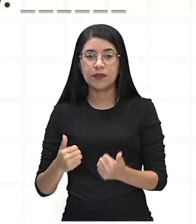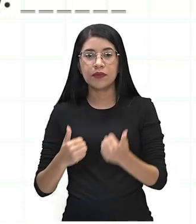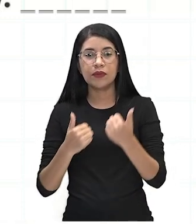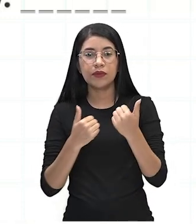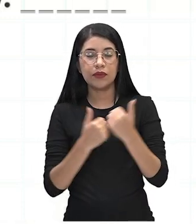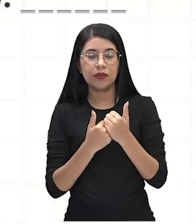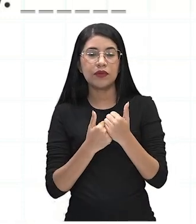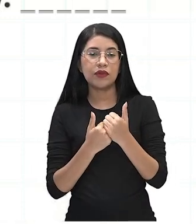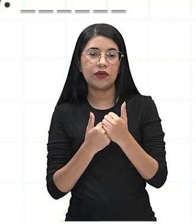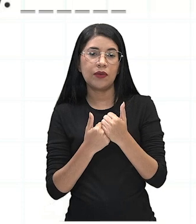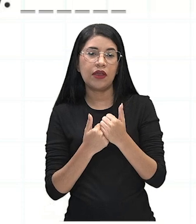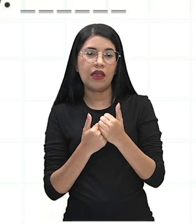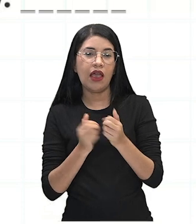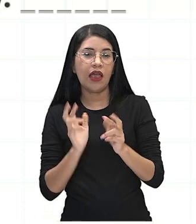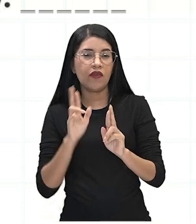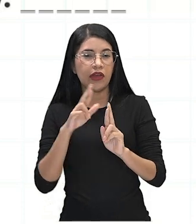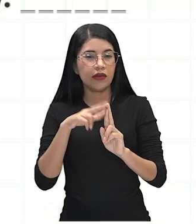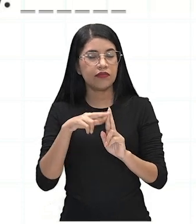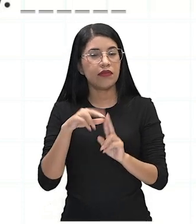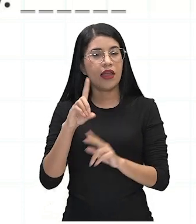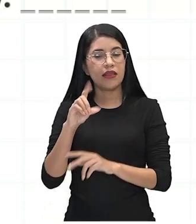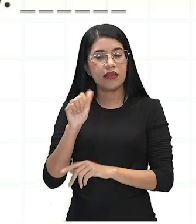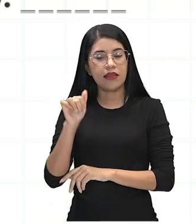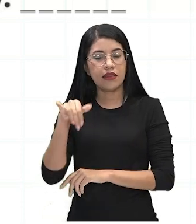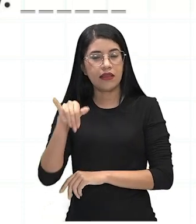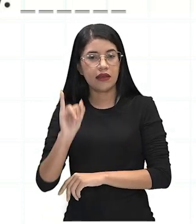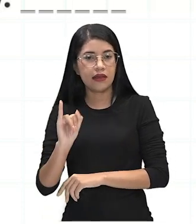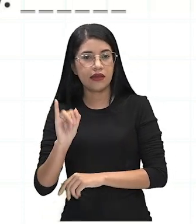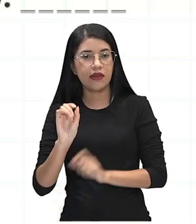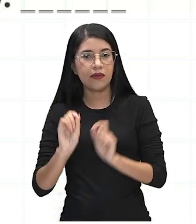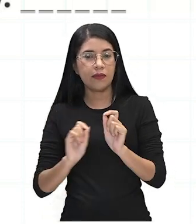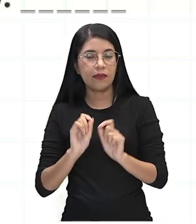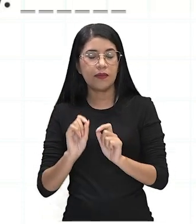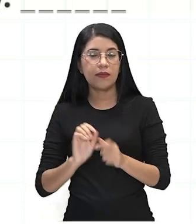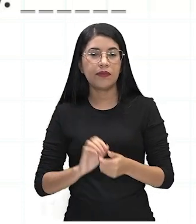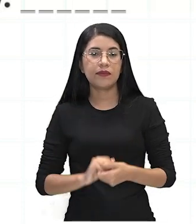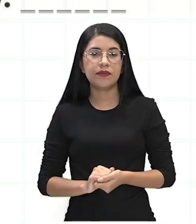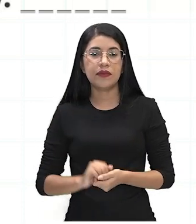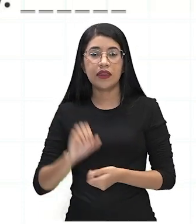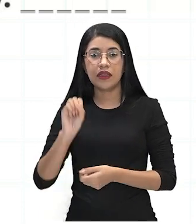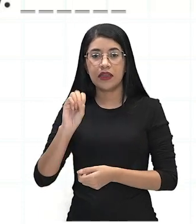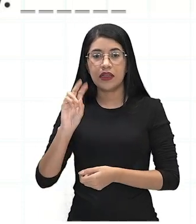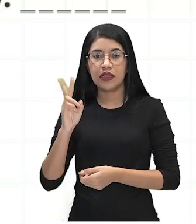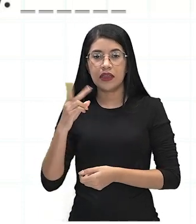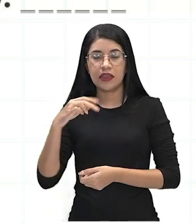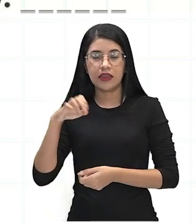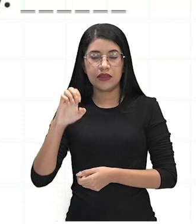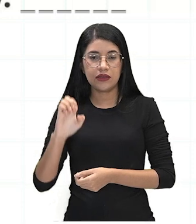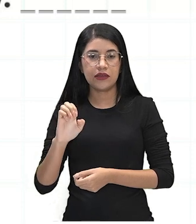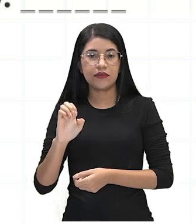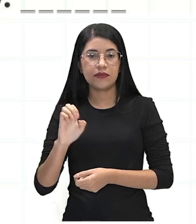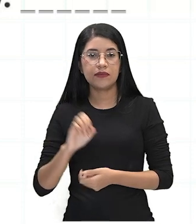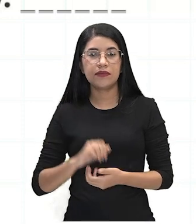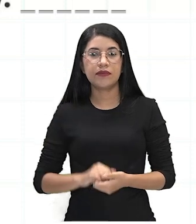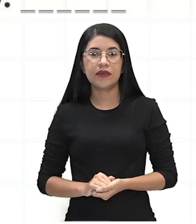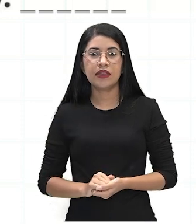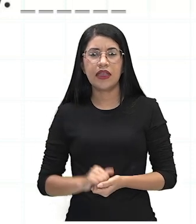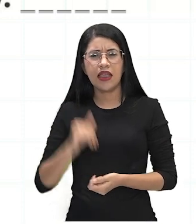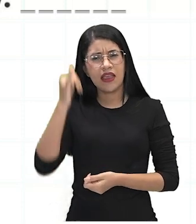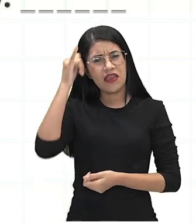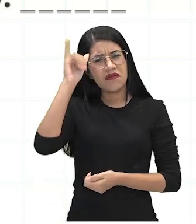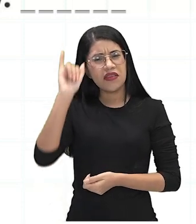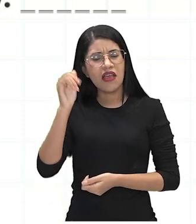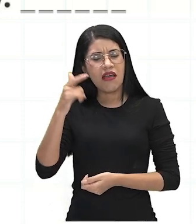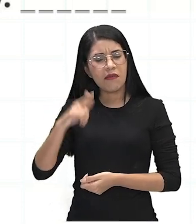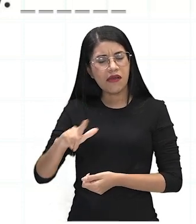para me referir a Dani será qual mesmo, gente? She, tá bom? Para não repetir Dani, Dani,